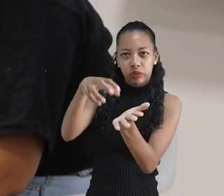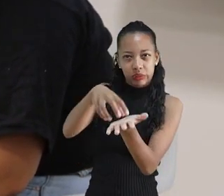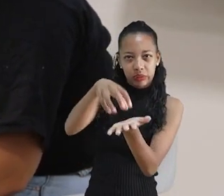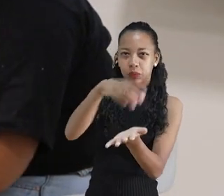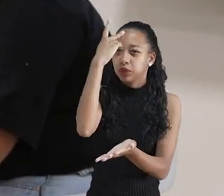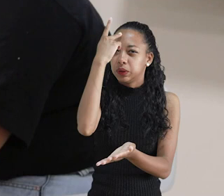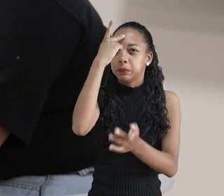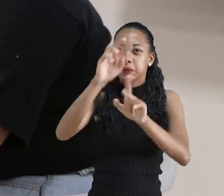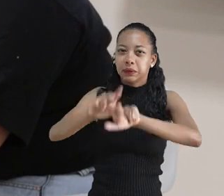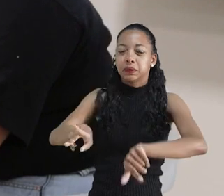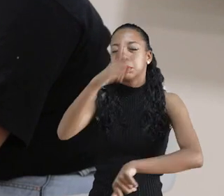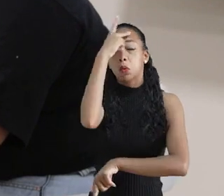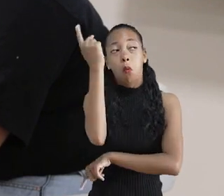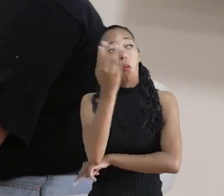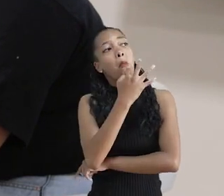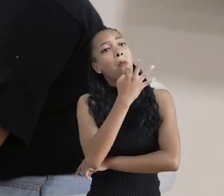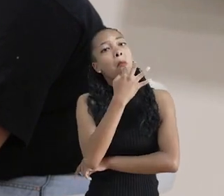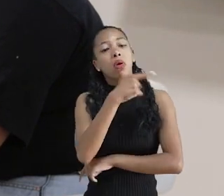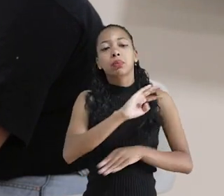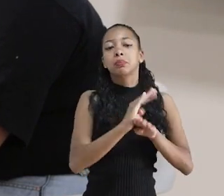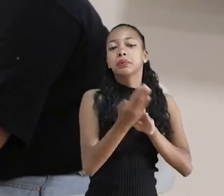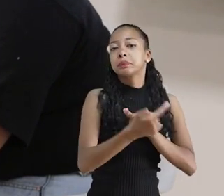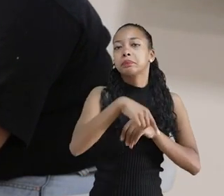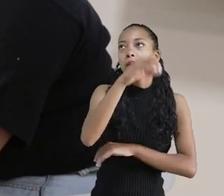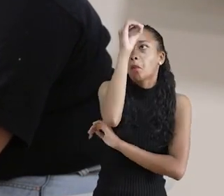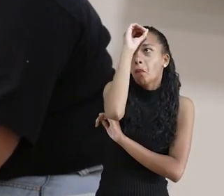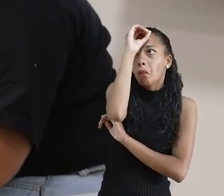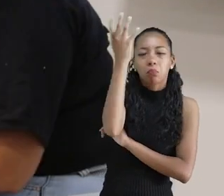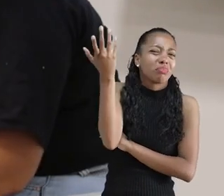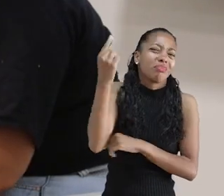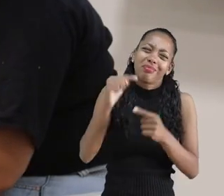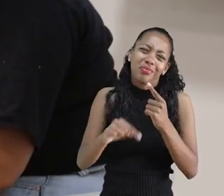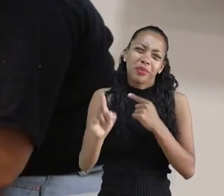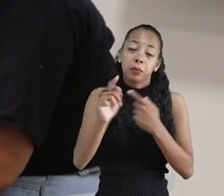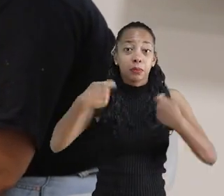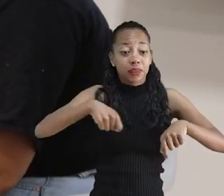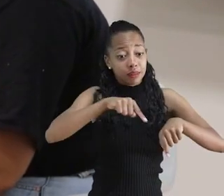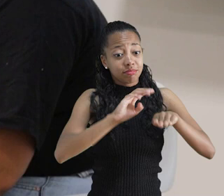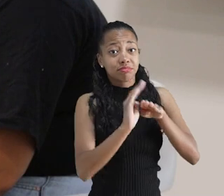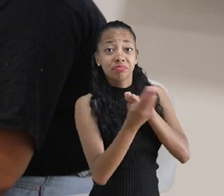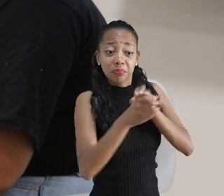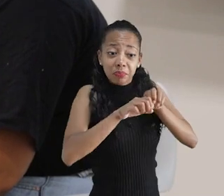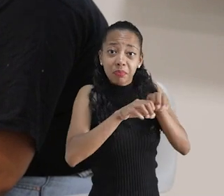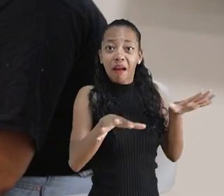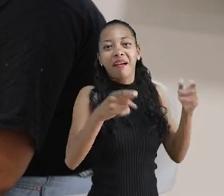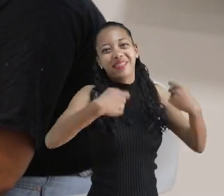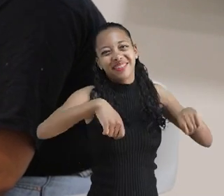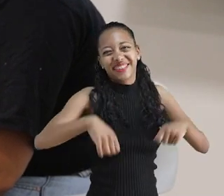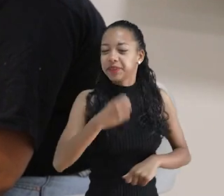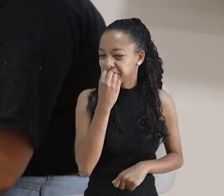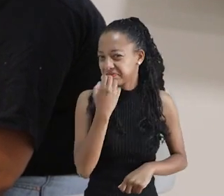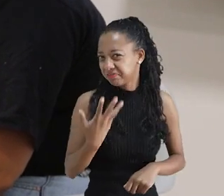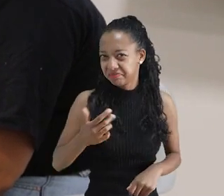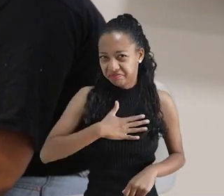a gente começou também eh nesse ano 2014 trabalhando bastante já tava uma boa eh repercussão